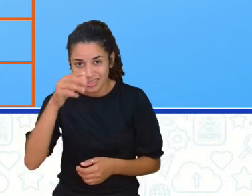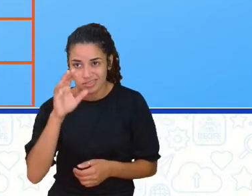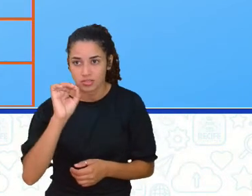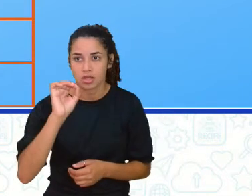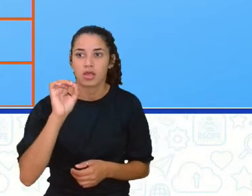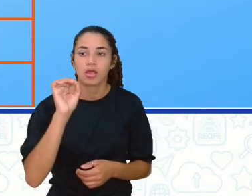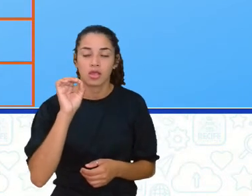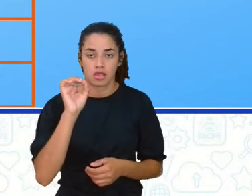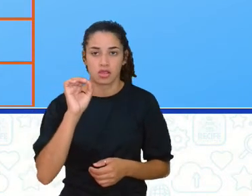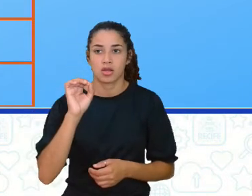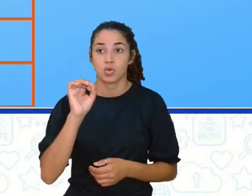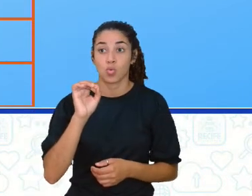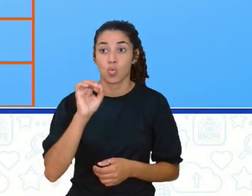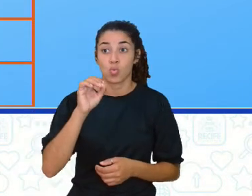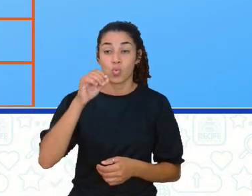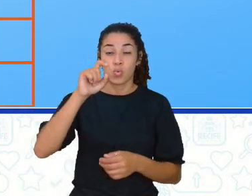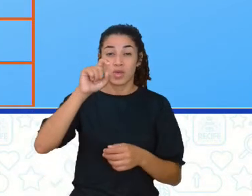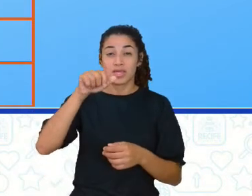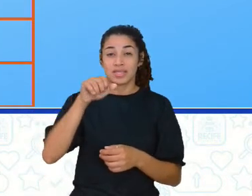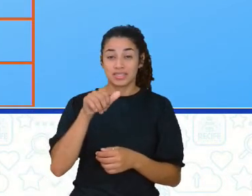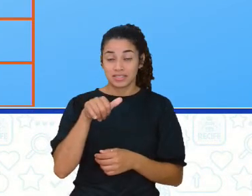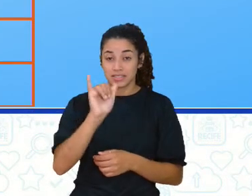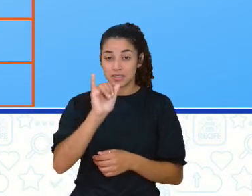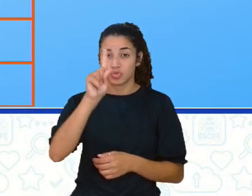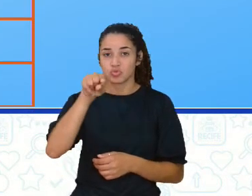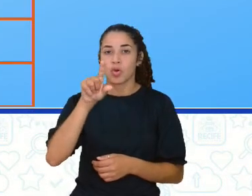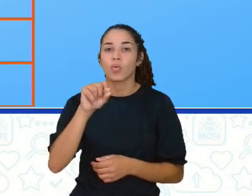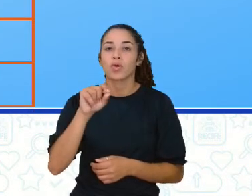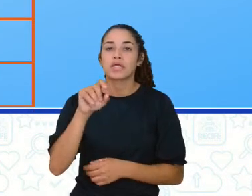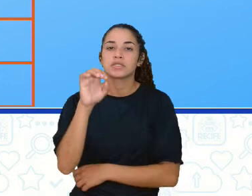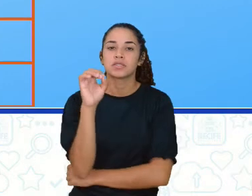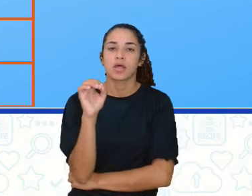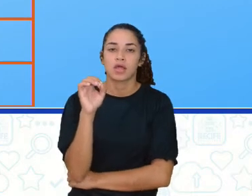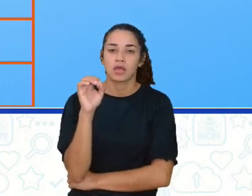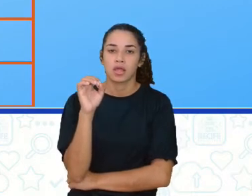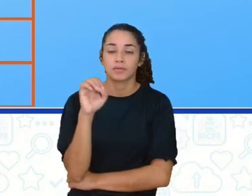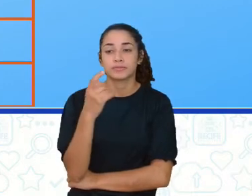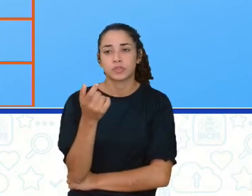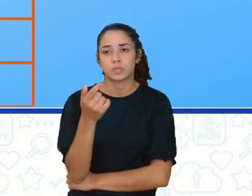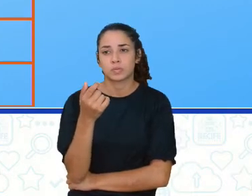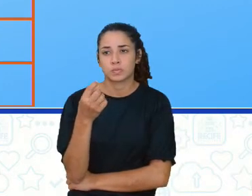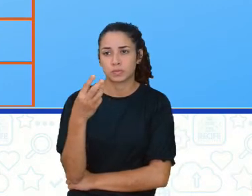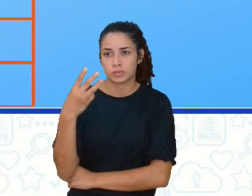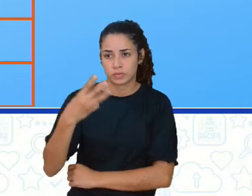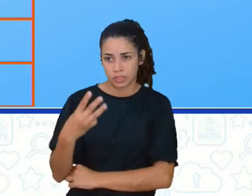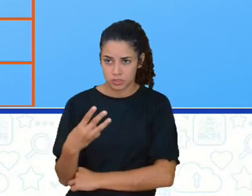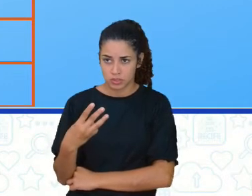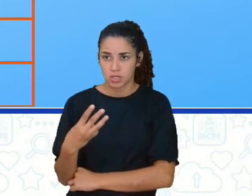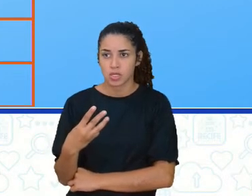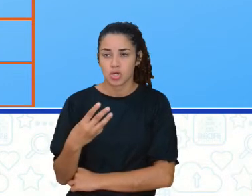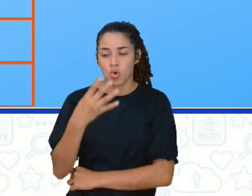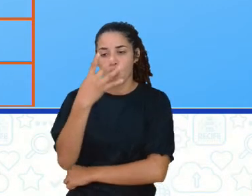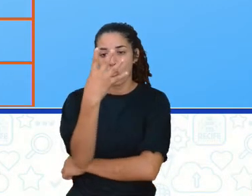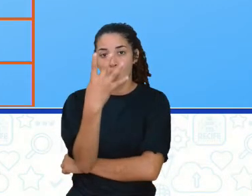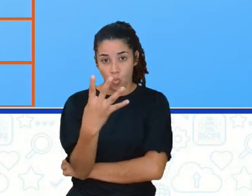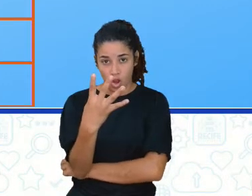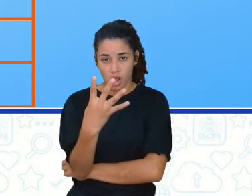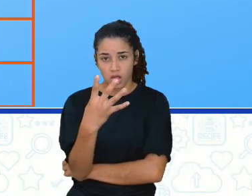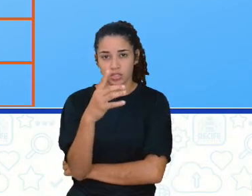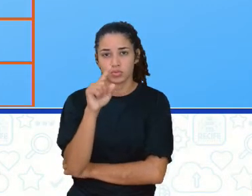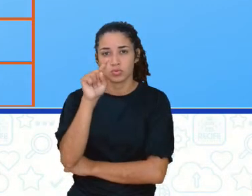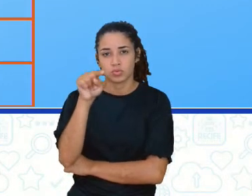está no 0. O terceiro ponto, 4, 0. Eu